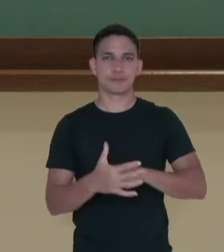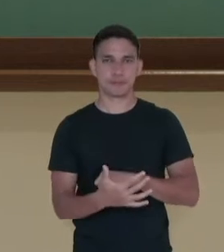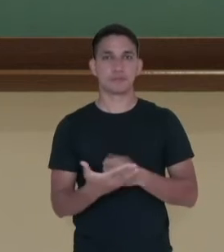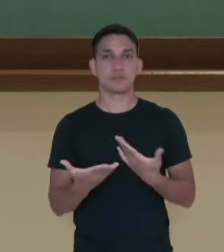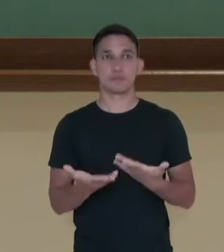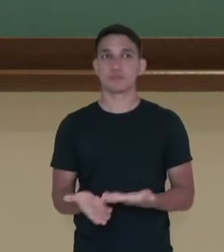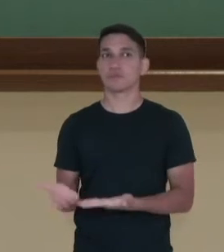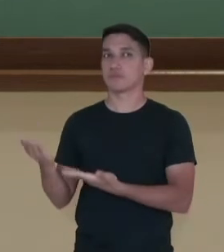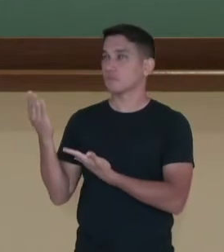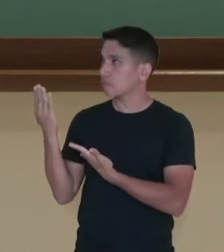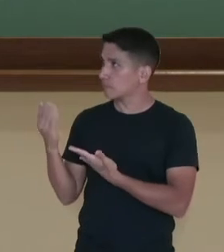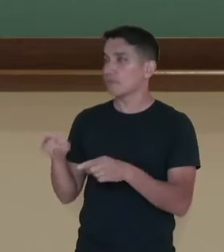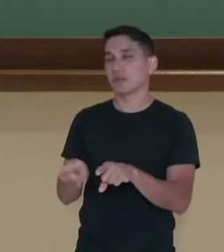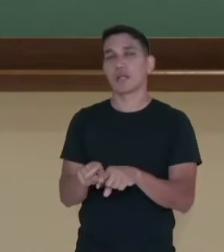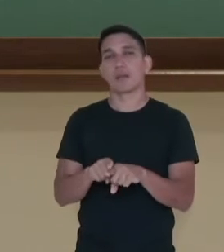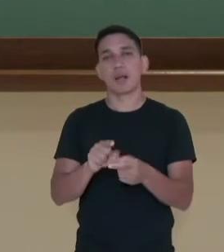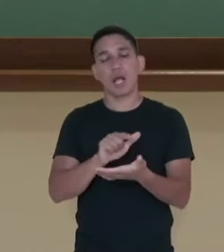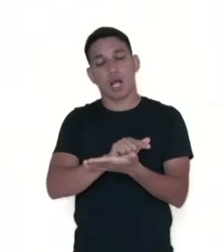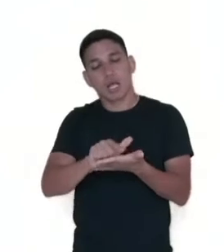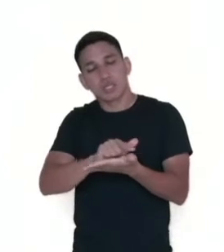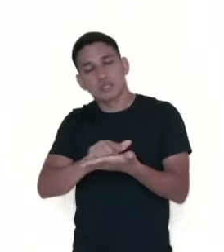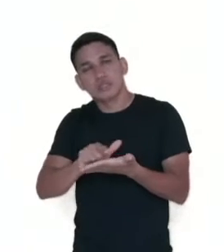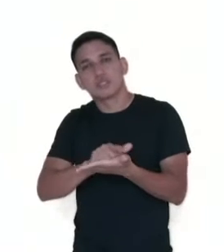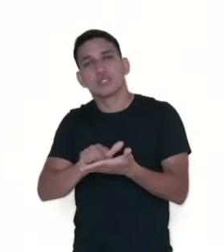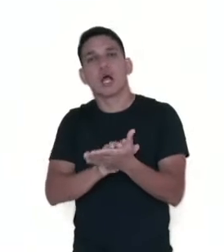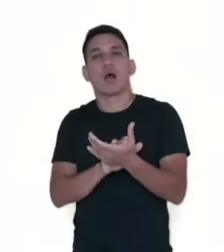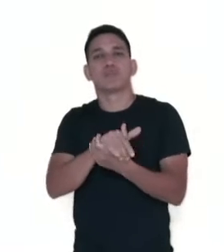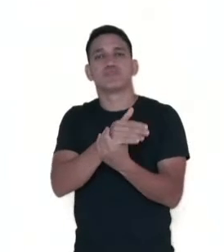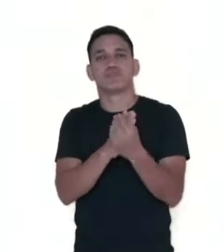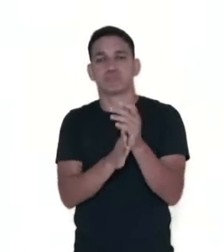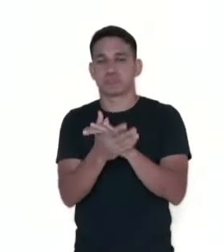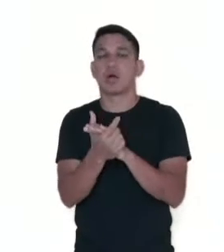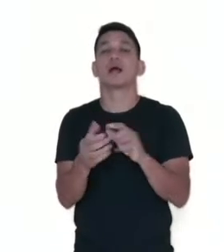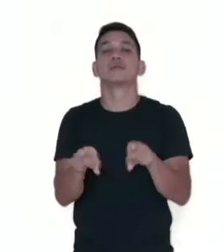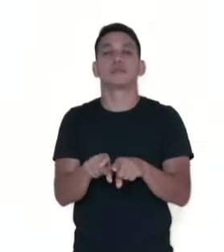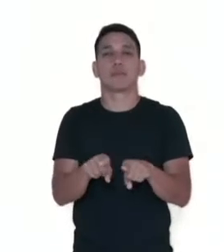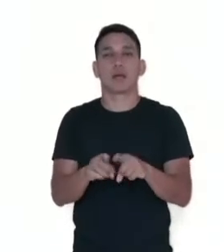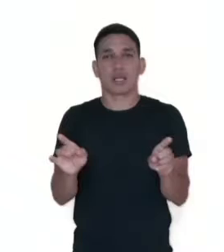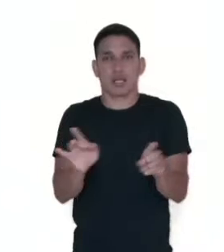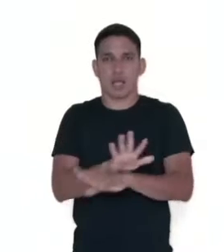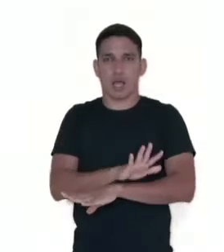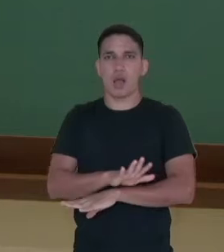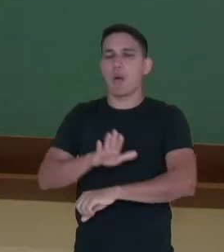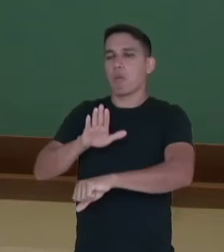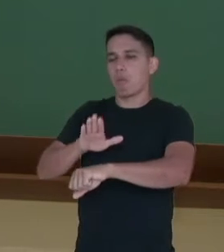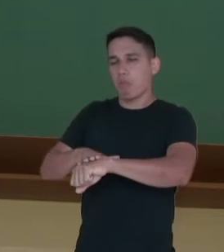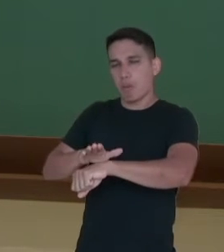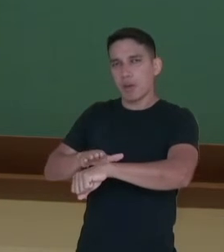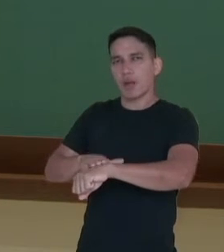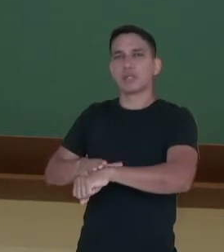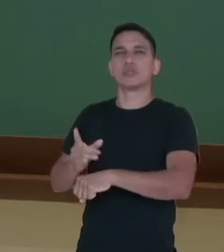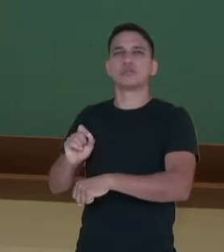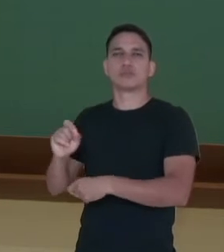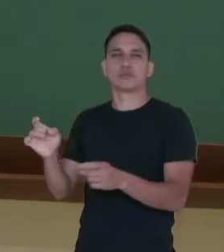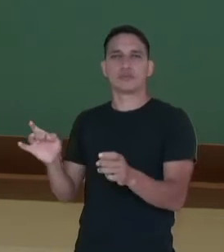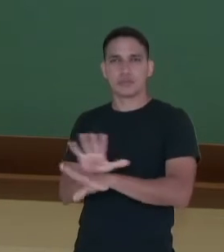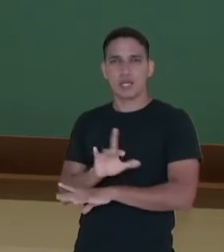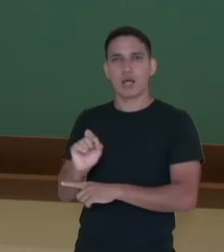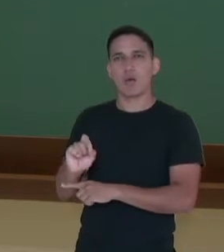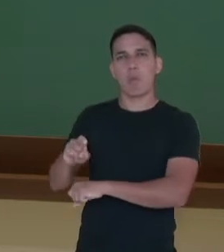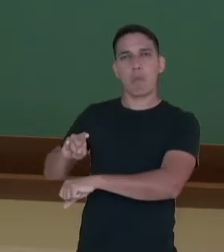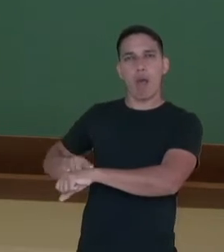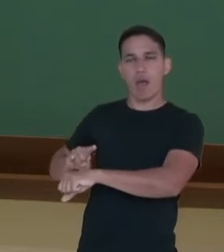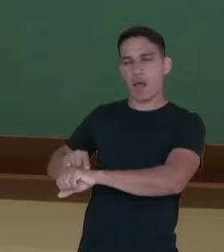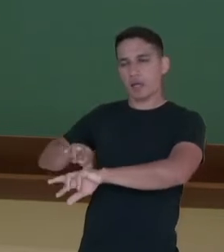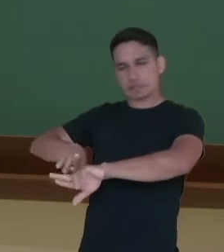Ó, lavar-se as mãos antes de comer e depois de ir ao banho, antes de comer, depois que você saiu aí do